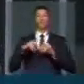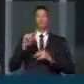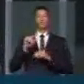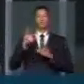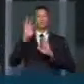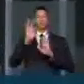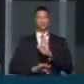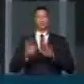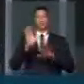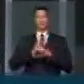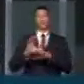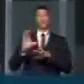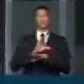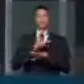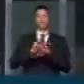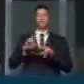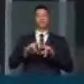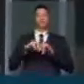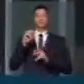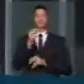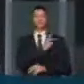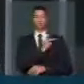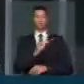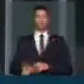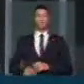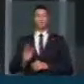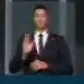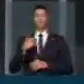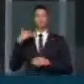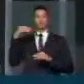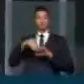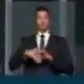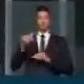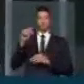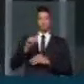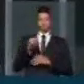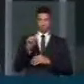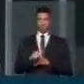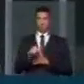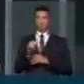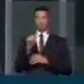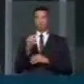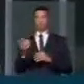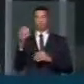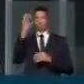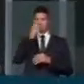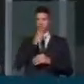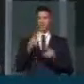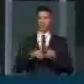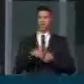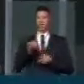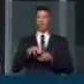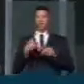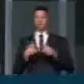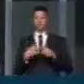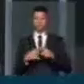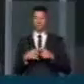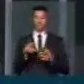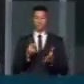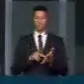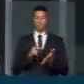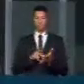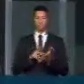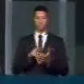o texto da emenda constitucional. Por isso, senhor presidente, quando eu volto aqui um pouco indignado, é porque